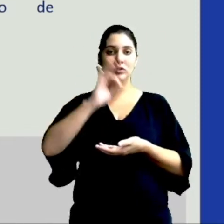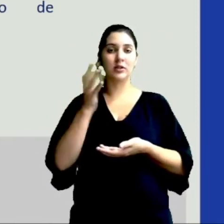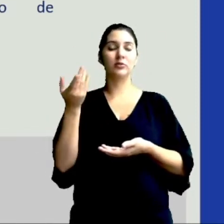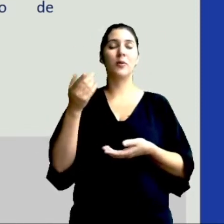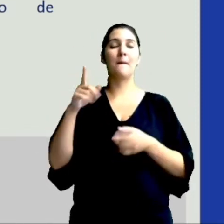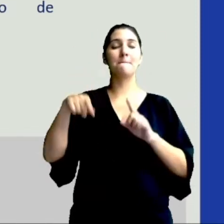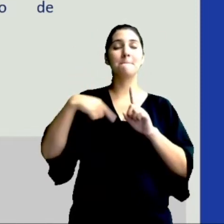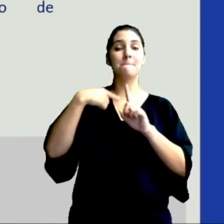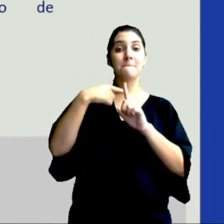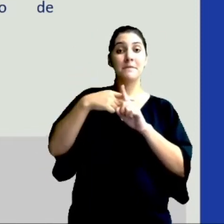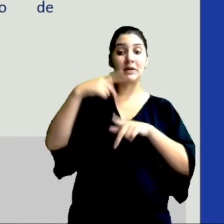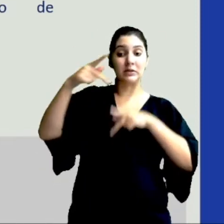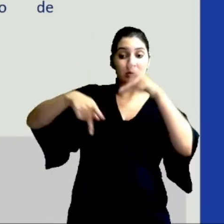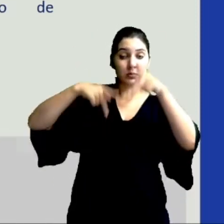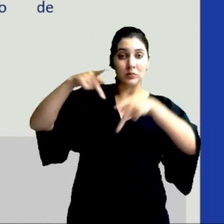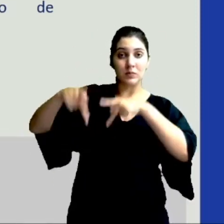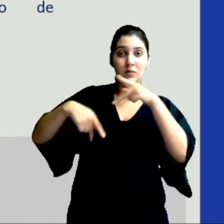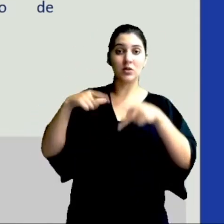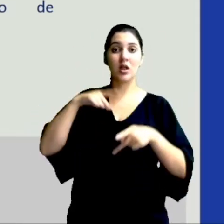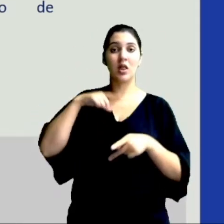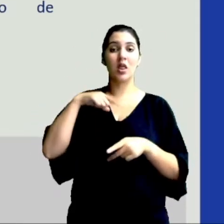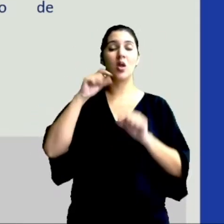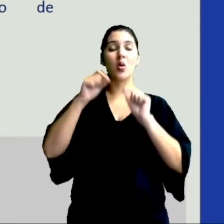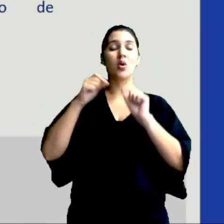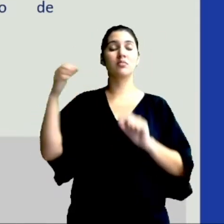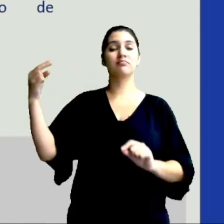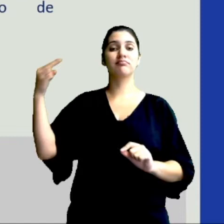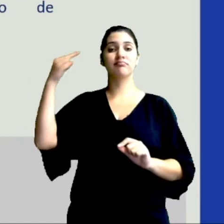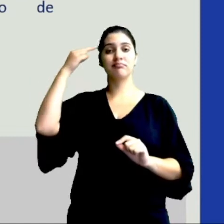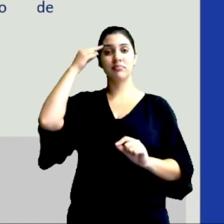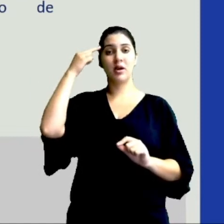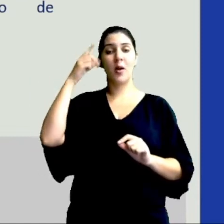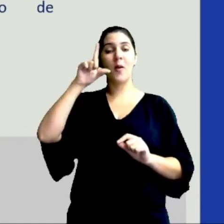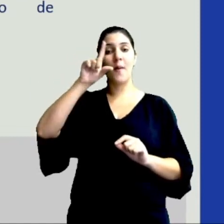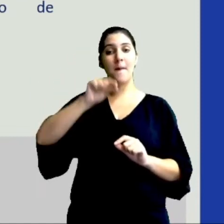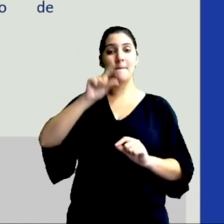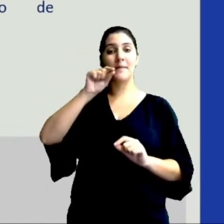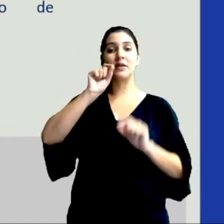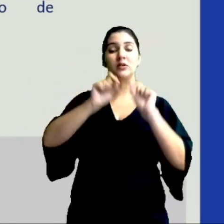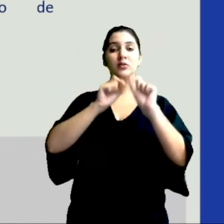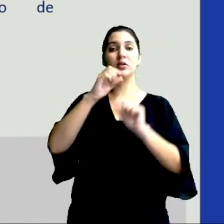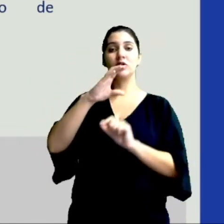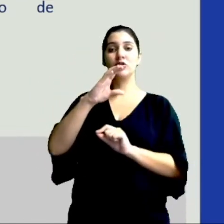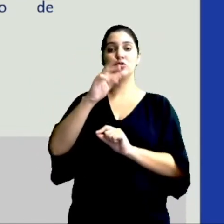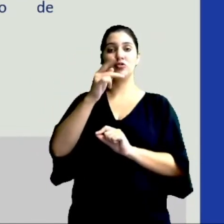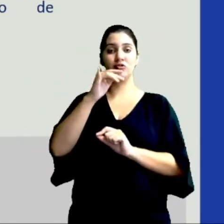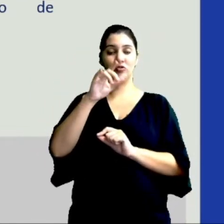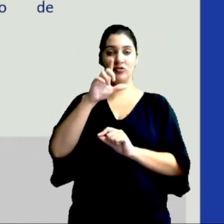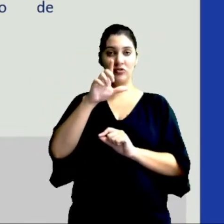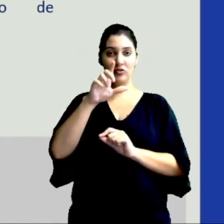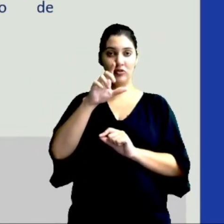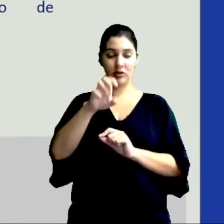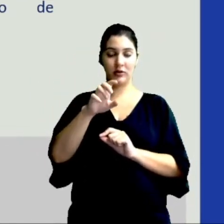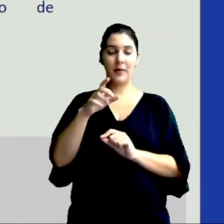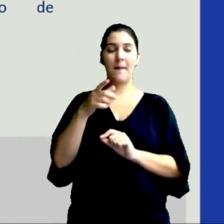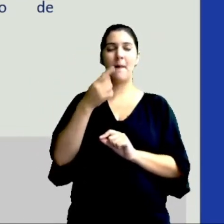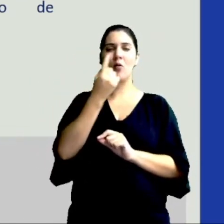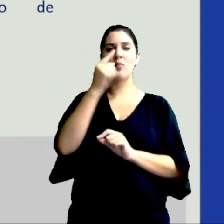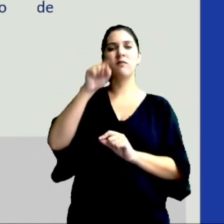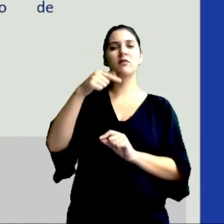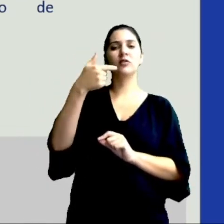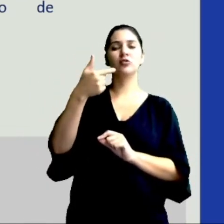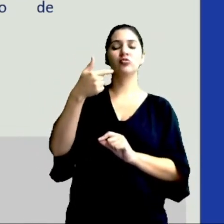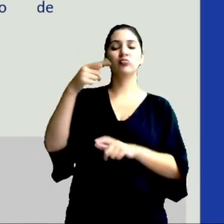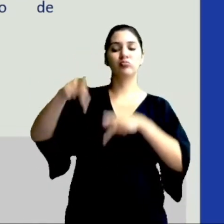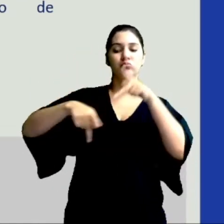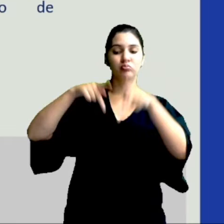Irã, com 82 milhões de habitantes, e o menos populoso é o Chipre, com com 1,2 milhão de habitantes, né? Então nós